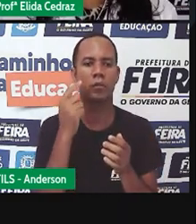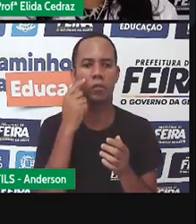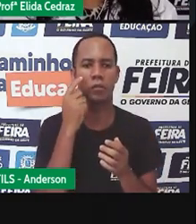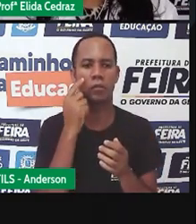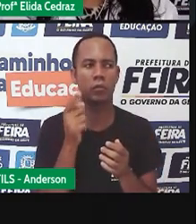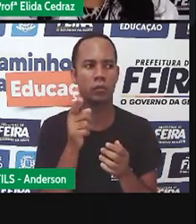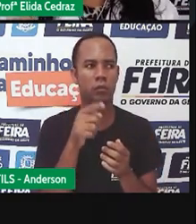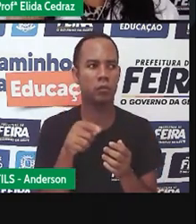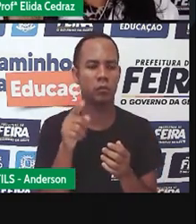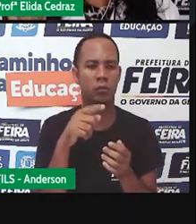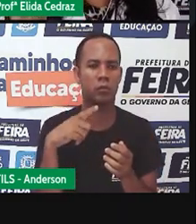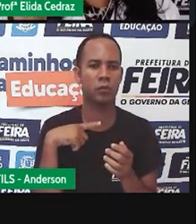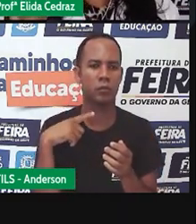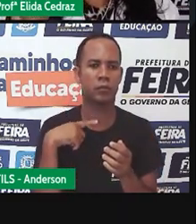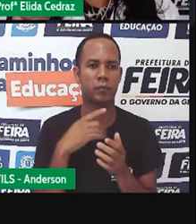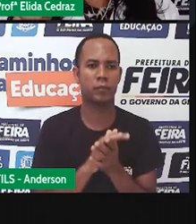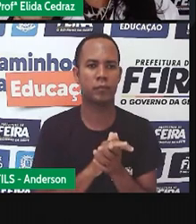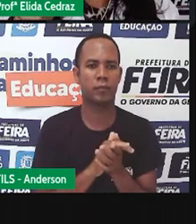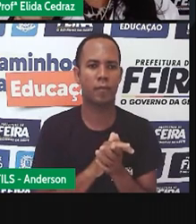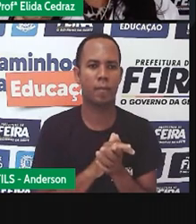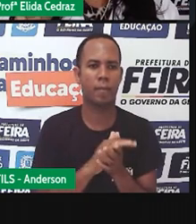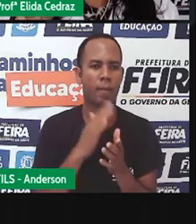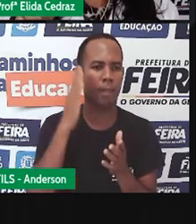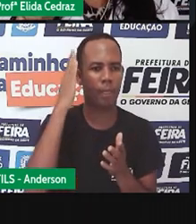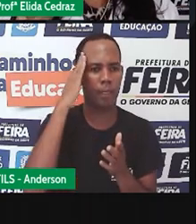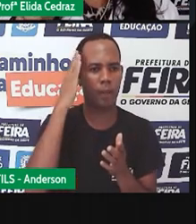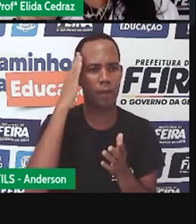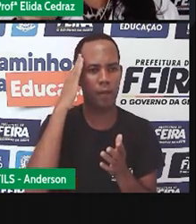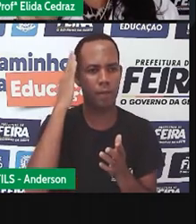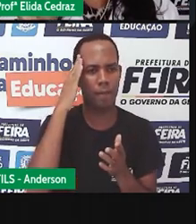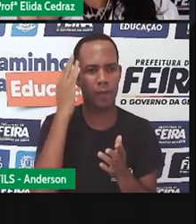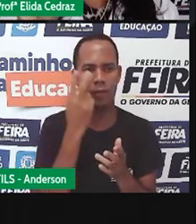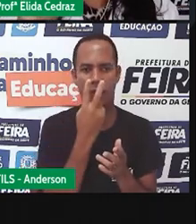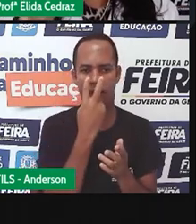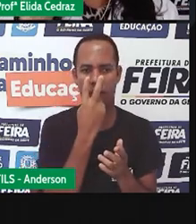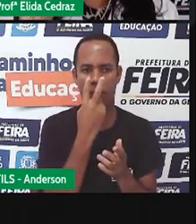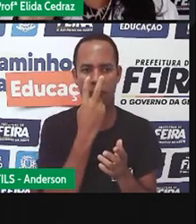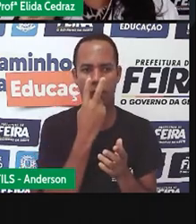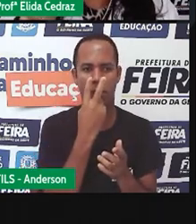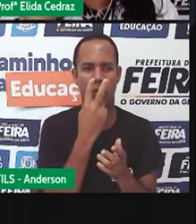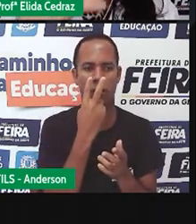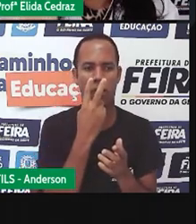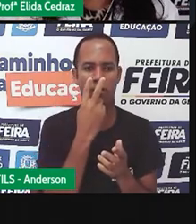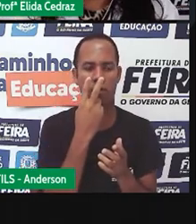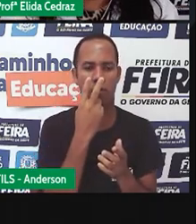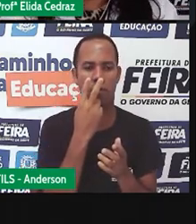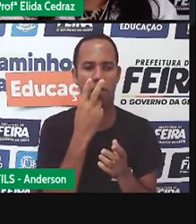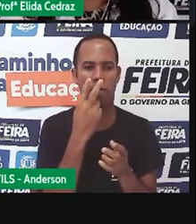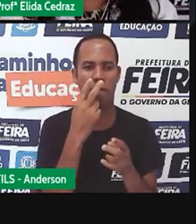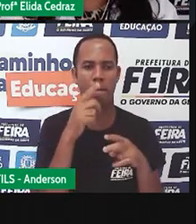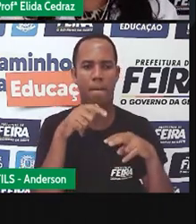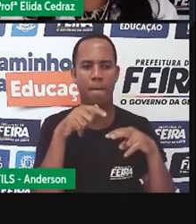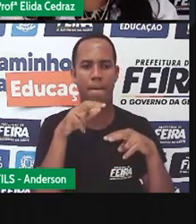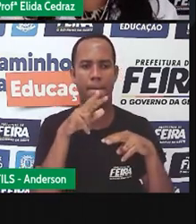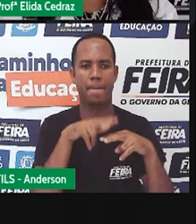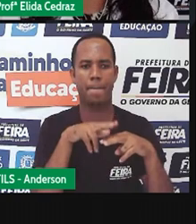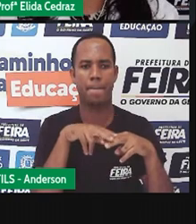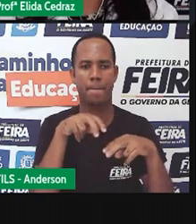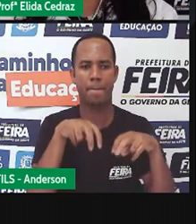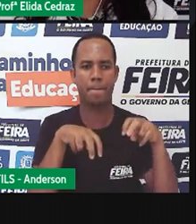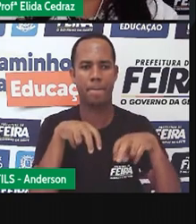ver? Cabeça, 2 olhos, 2 pés. Quantos